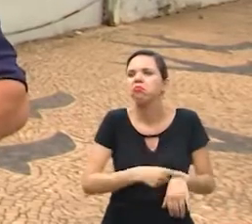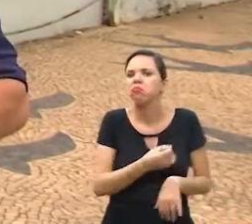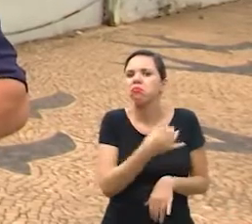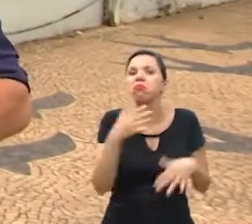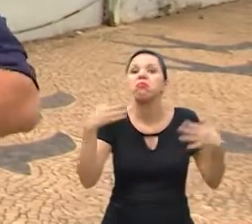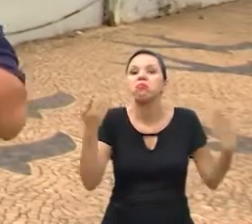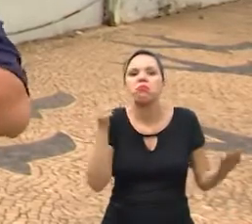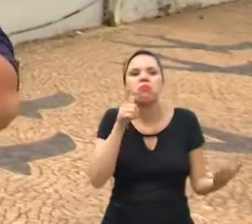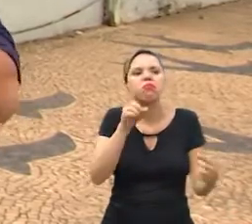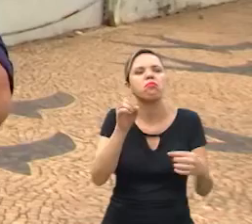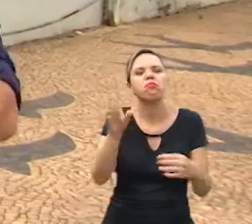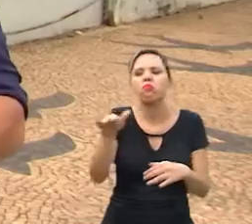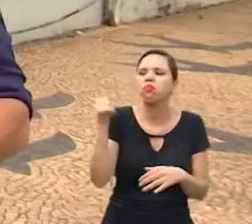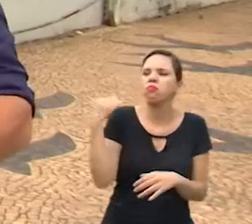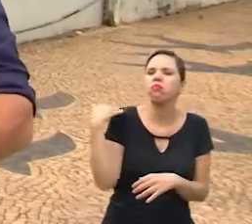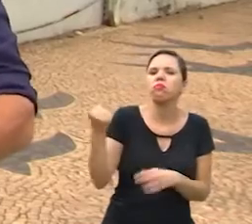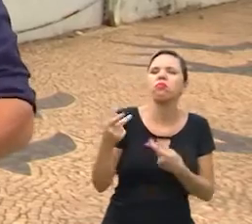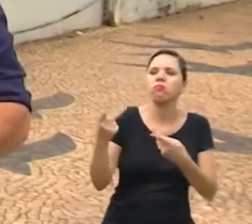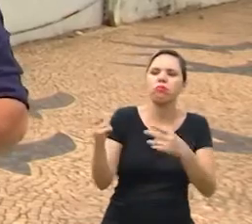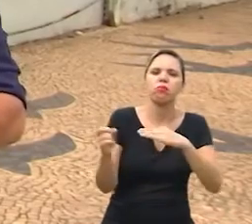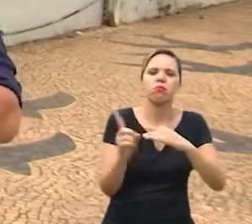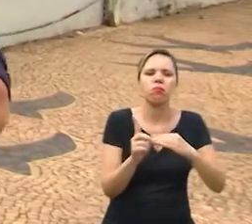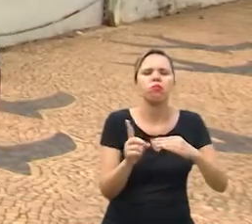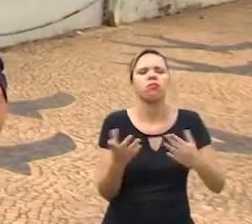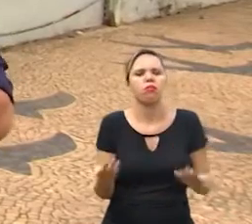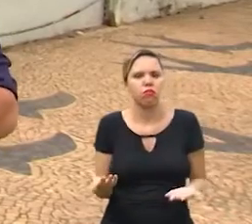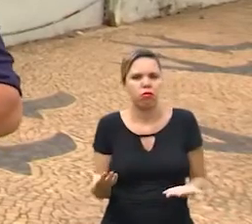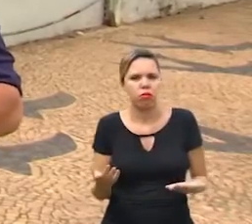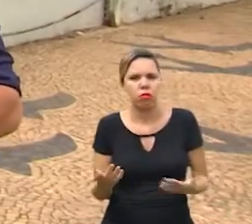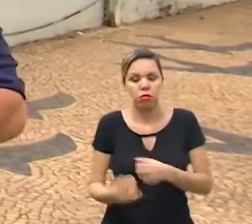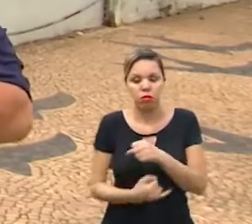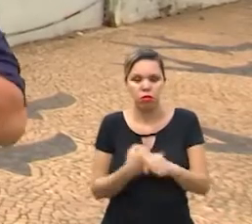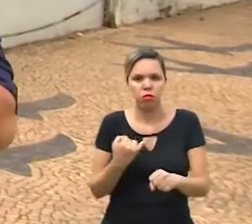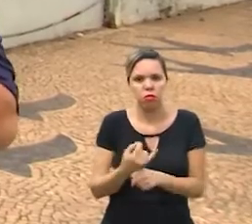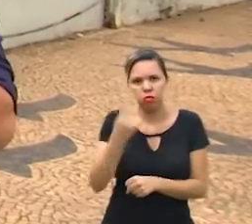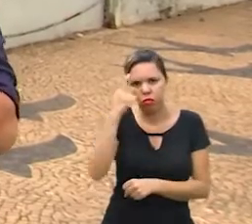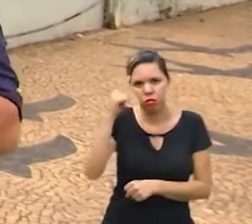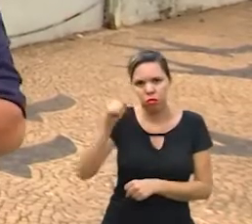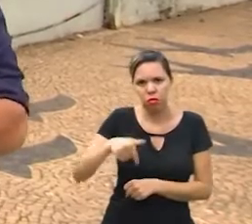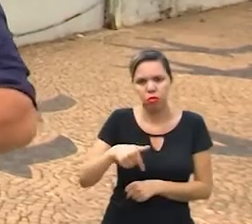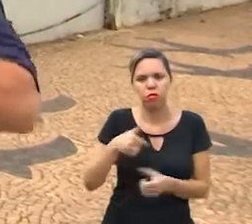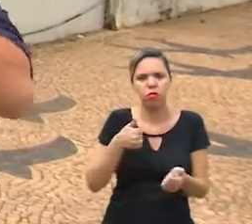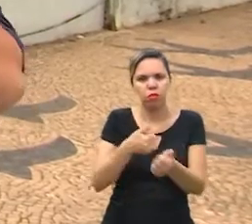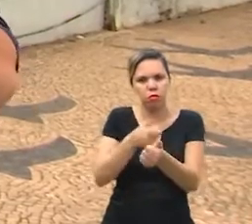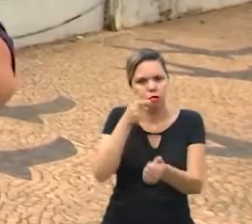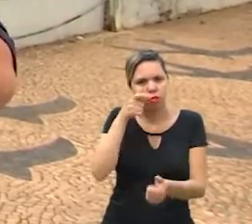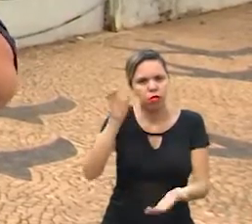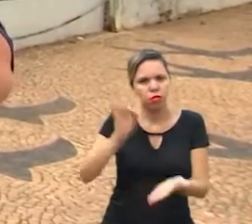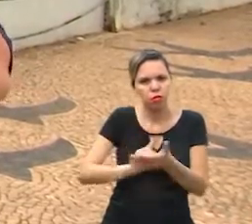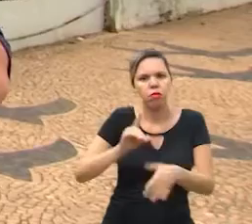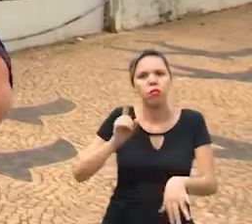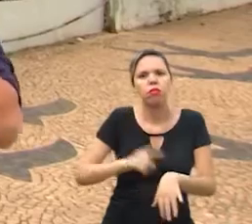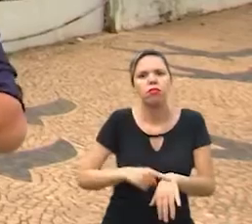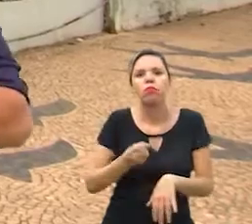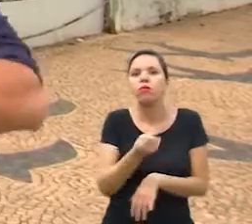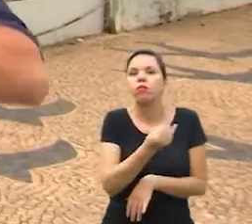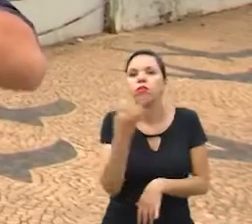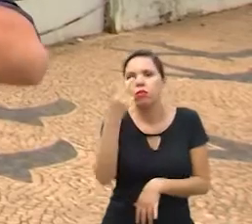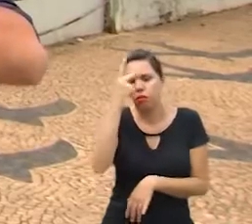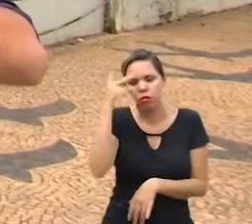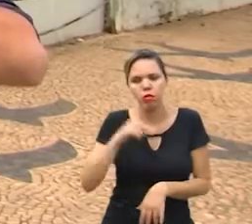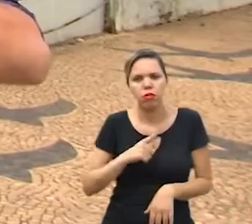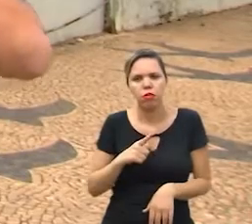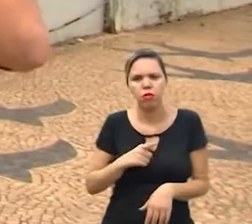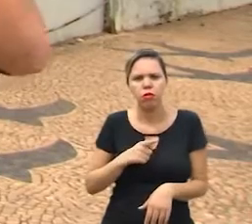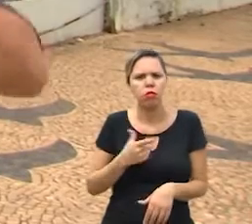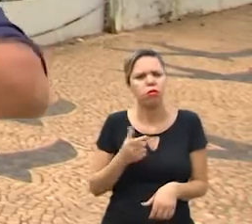quanto tempo e quando ela será chamada. Então, com esse portal, a ideia é o quê? Que ela acompanhe em tempo real